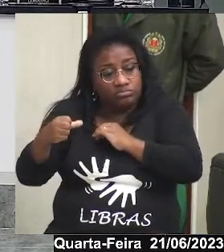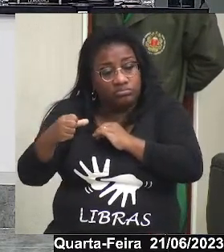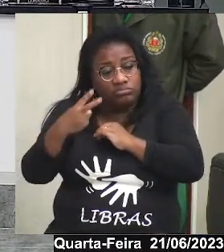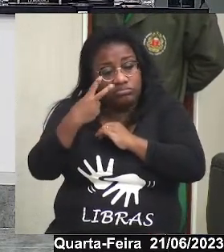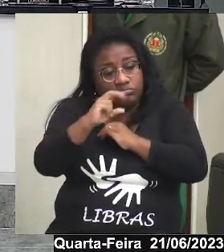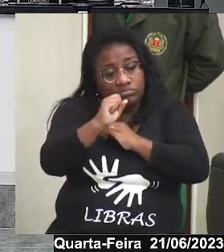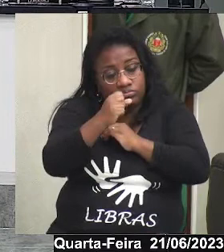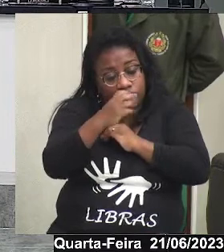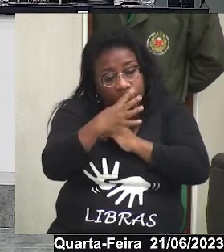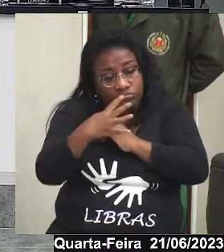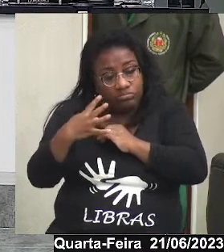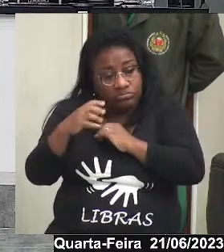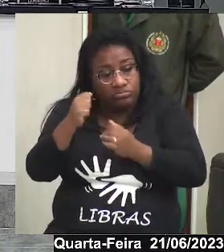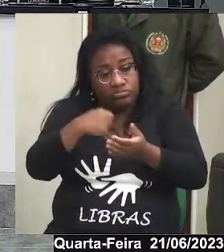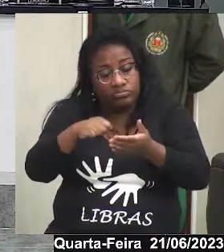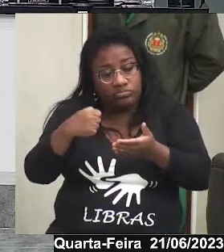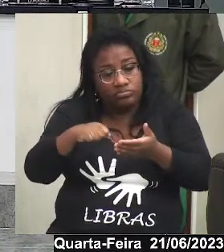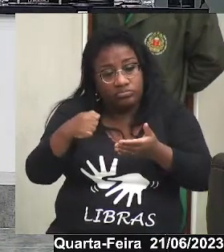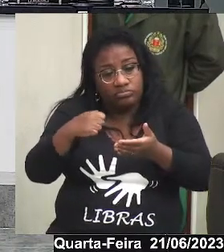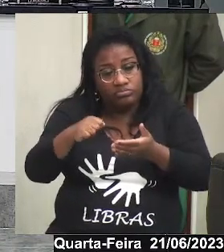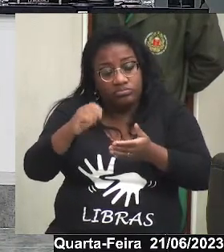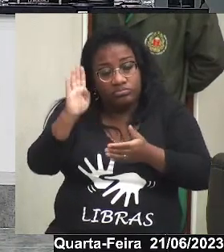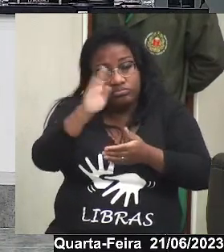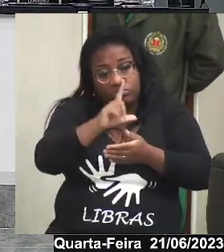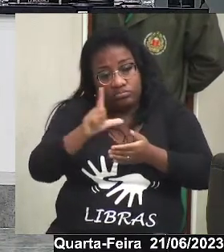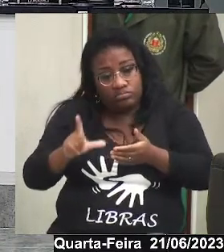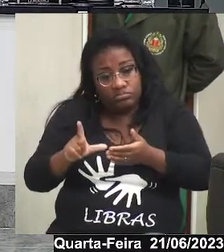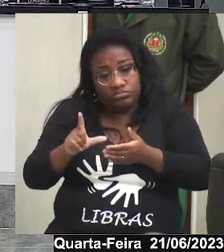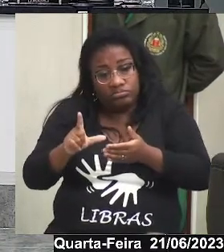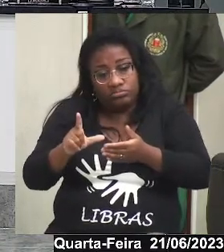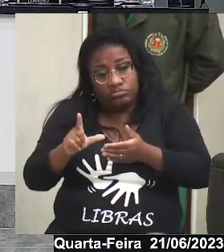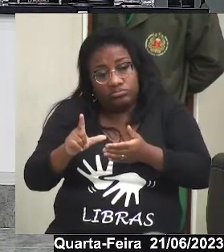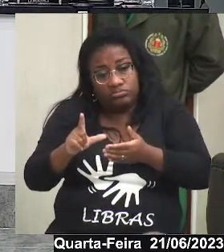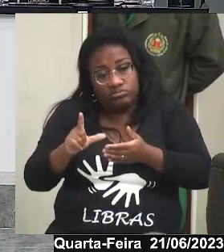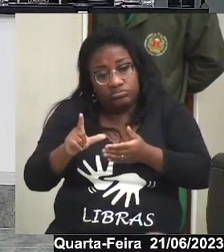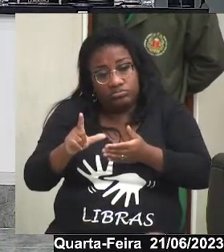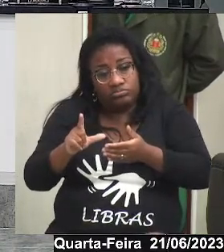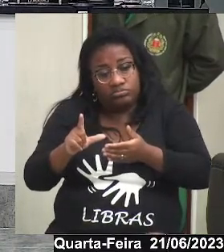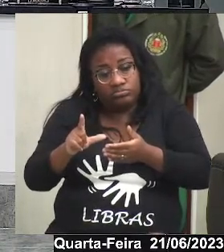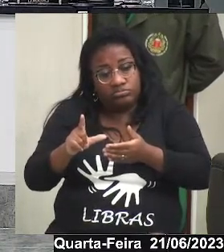276, 284, de autoria do vereador Bobiléu do Castilho.